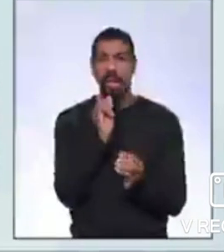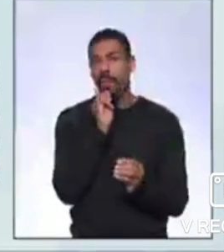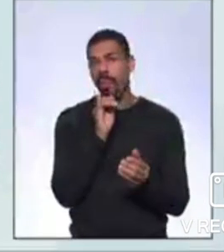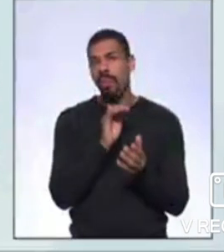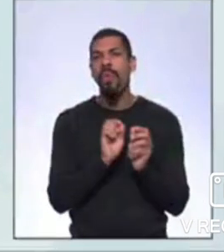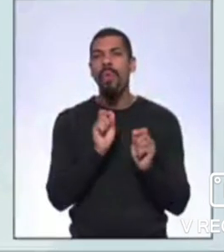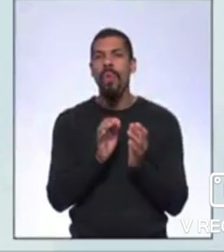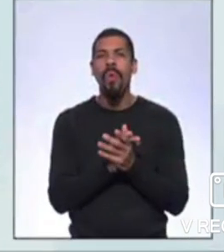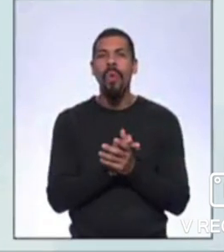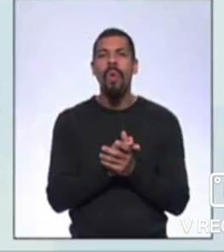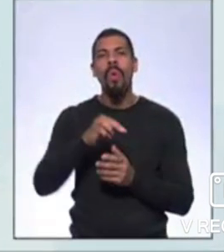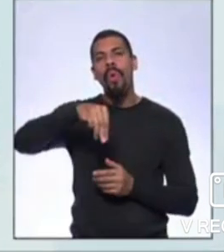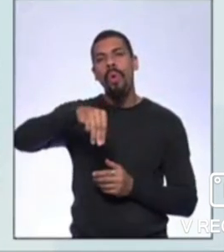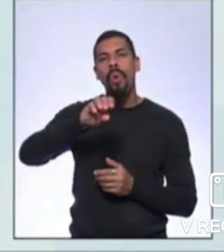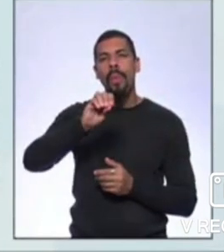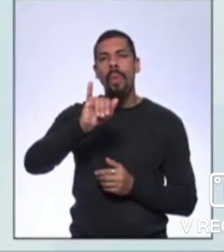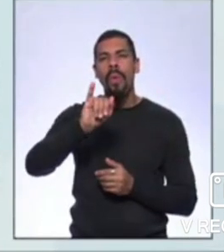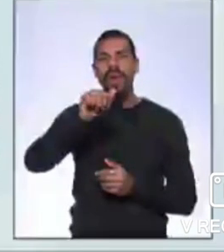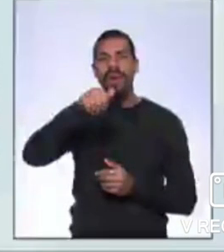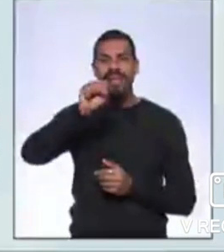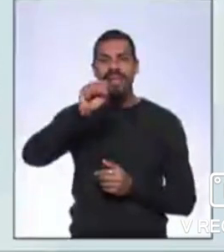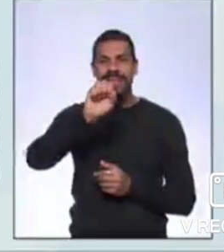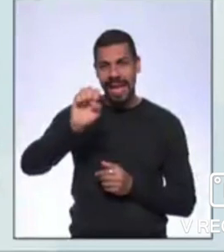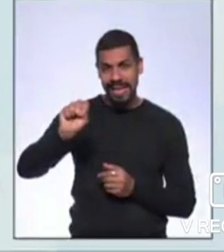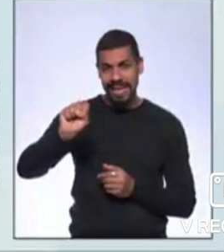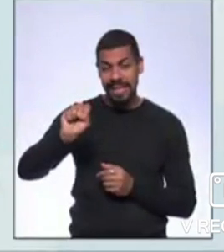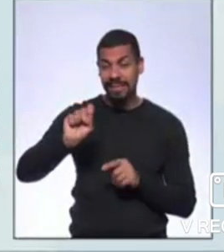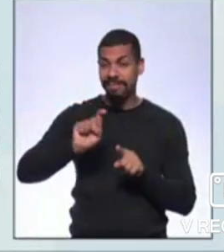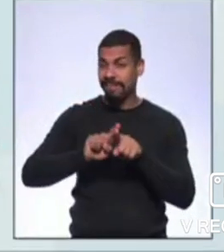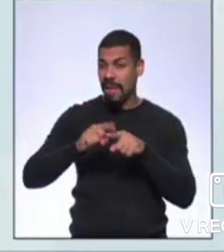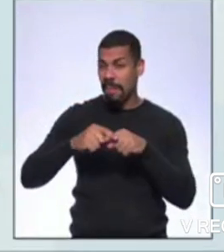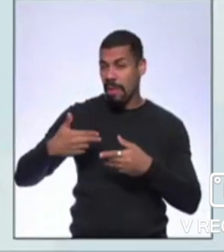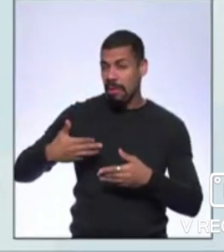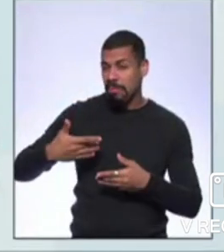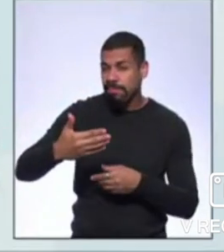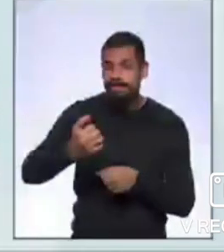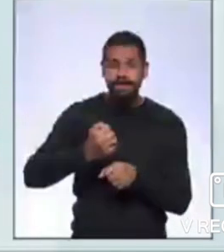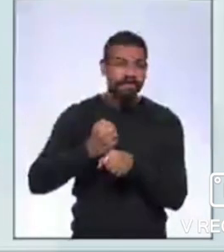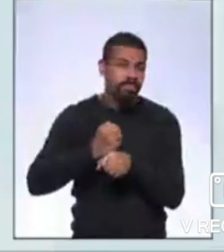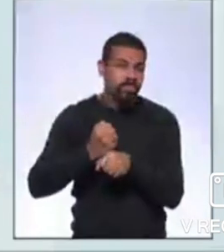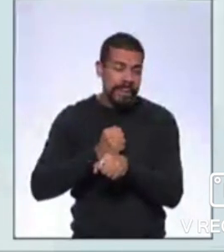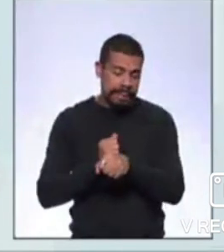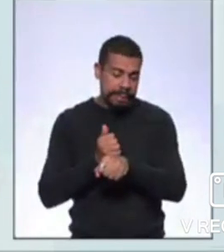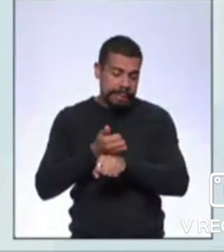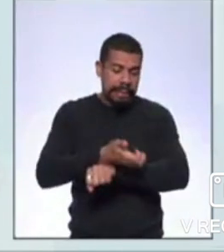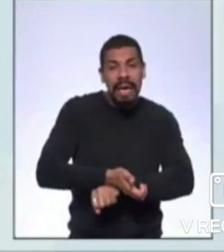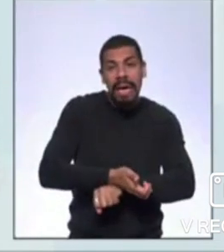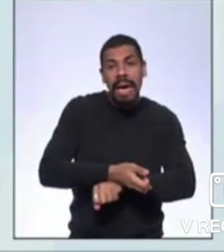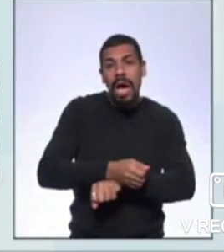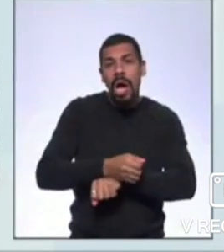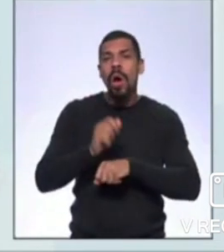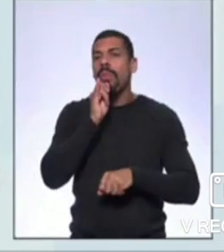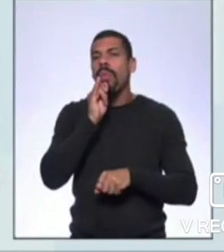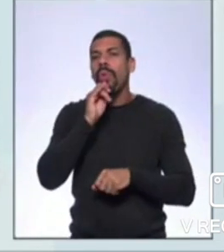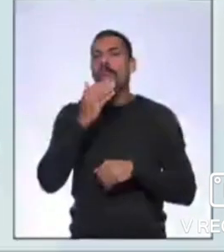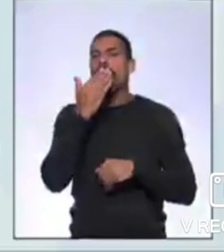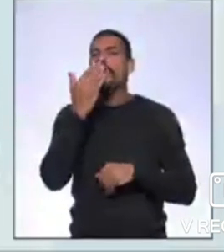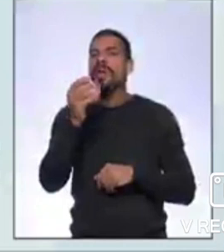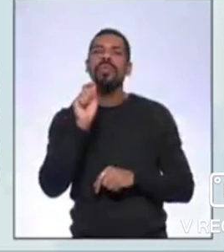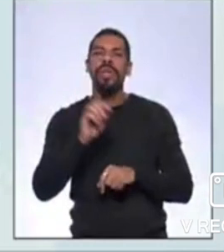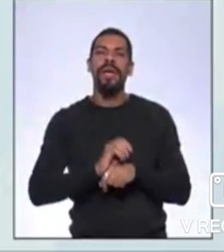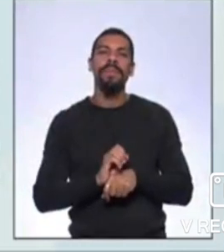que é um dos profetas aí do povo hebreu, né, depois de muito tempo de escravidão, promove o chamado Êxodo,